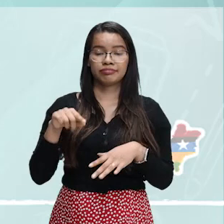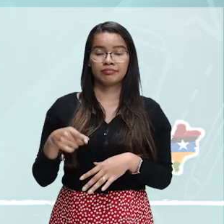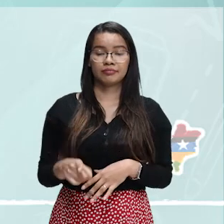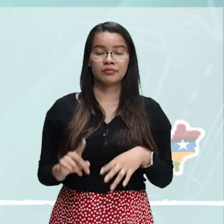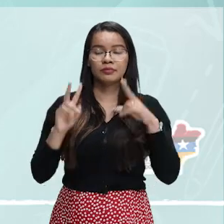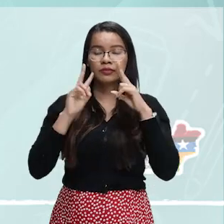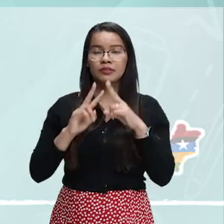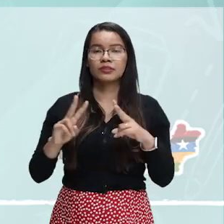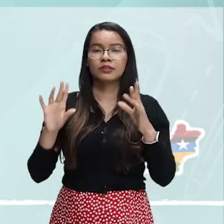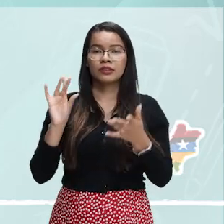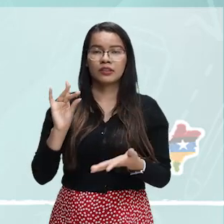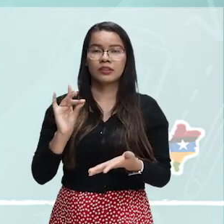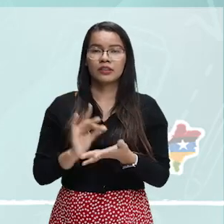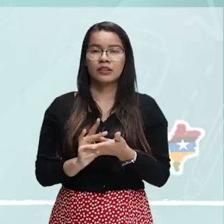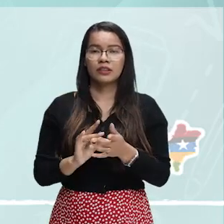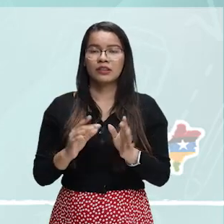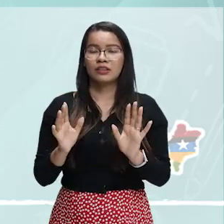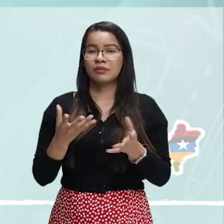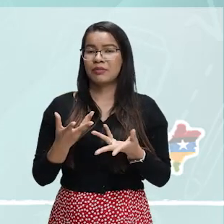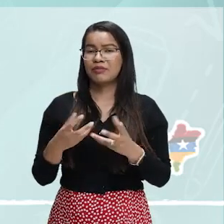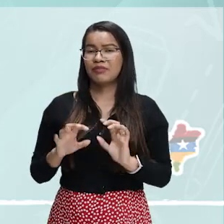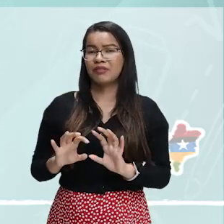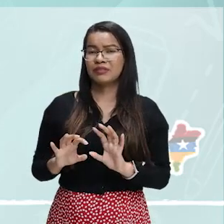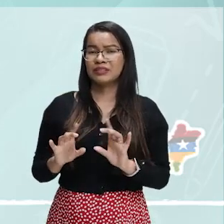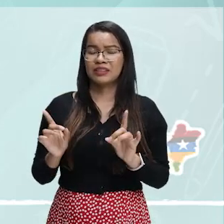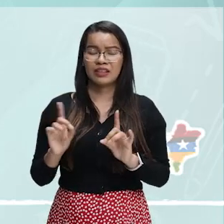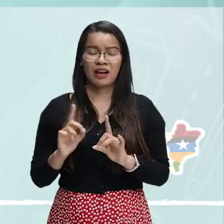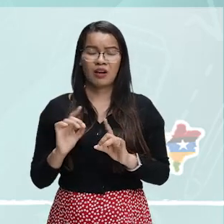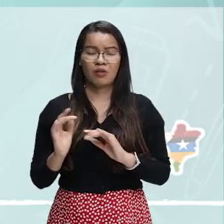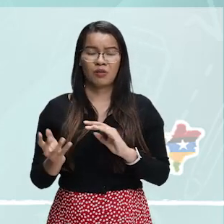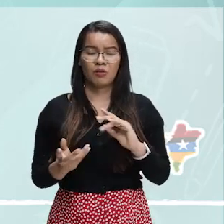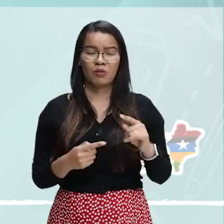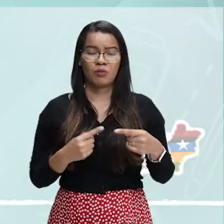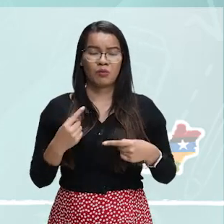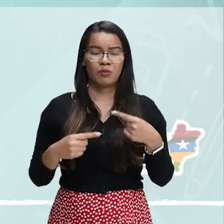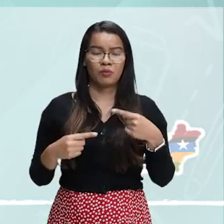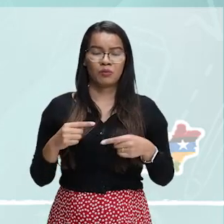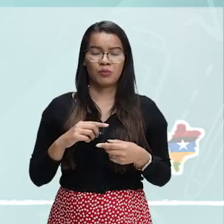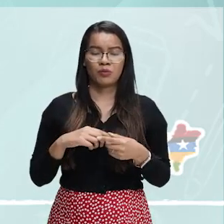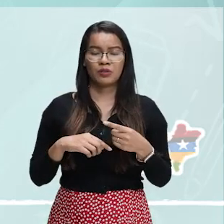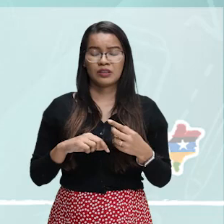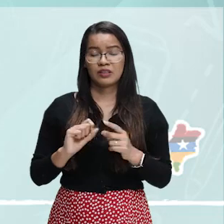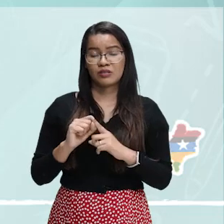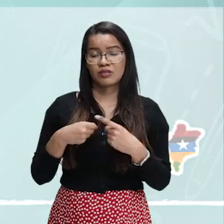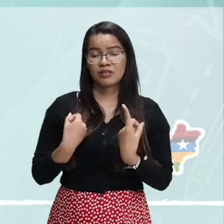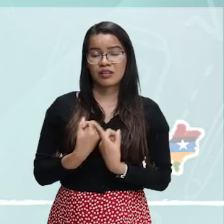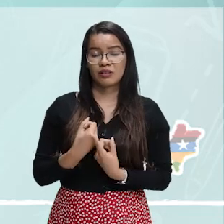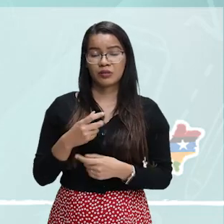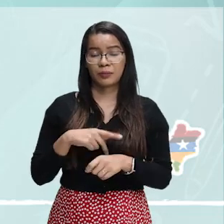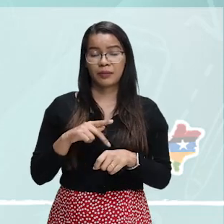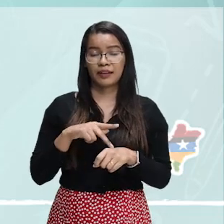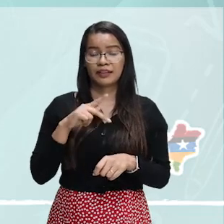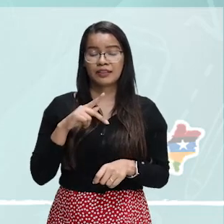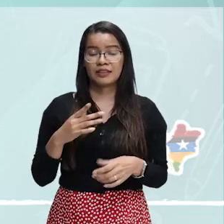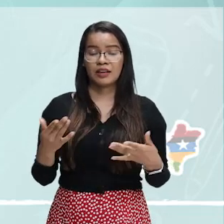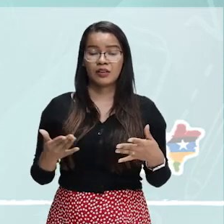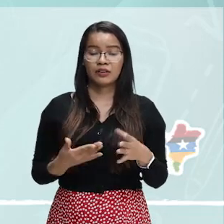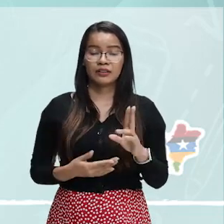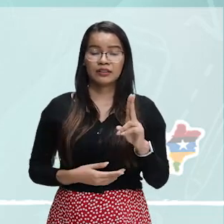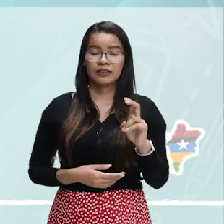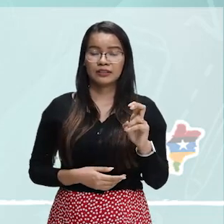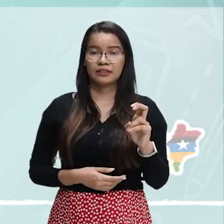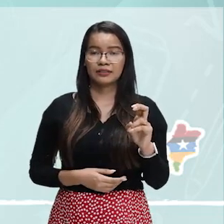da realidade e descontentamento com os rumos políticos e sociais do país. E a quinta